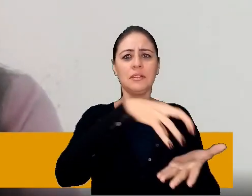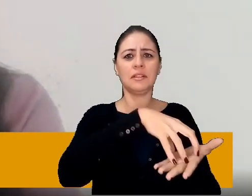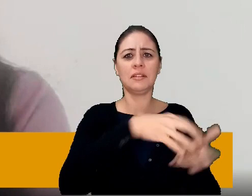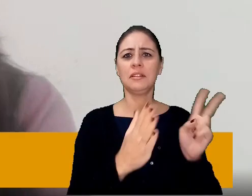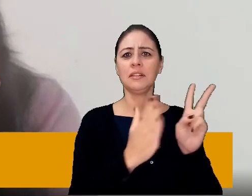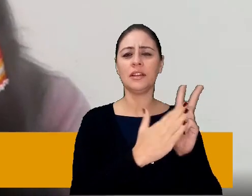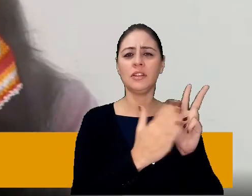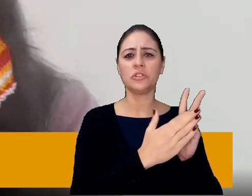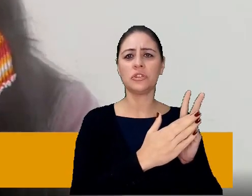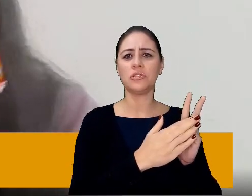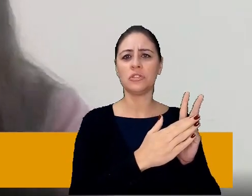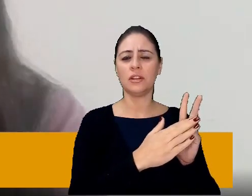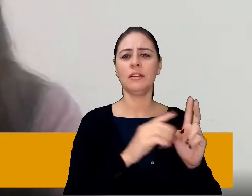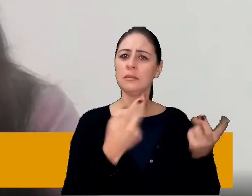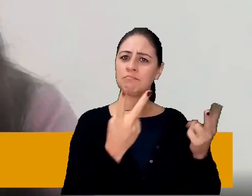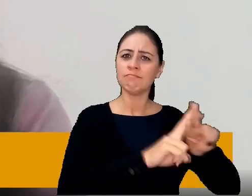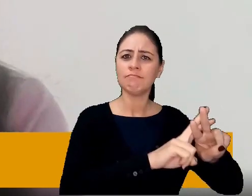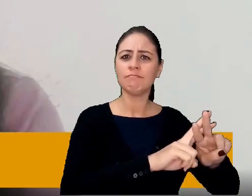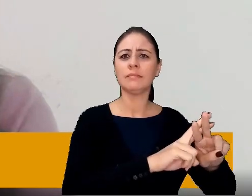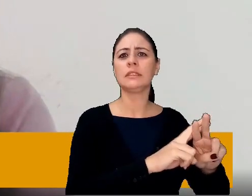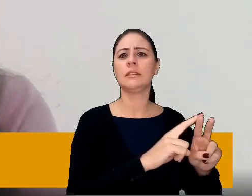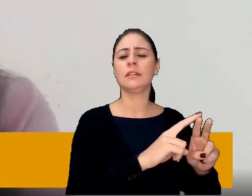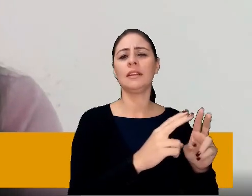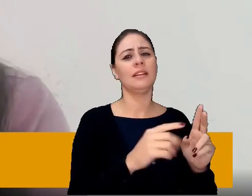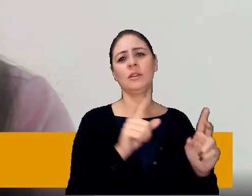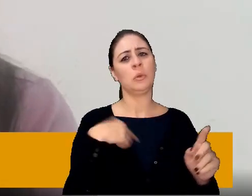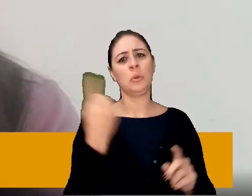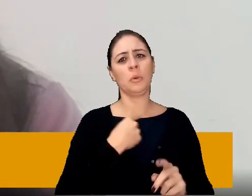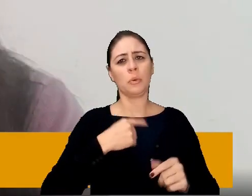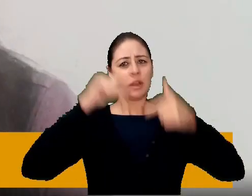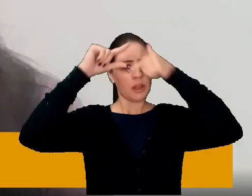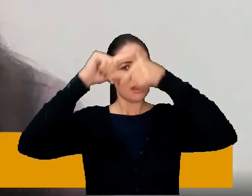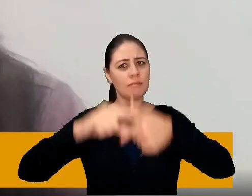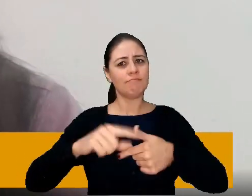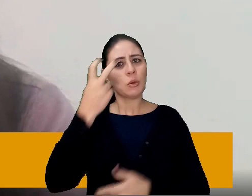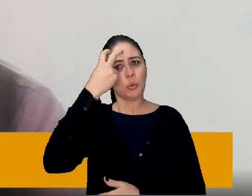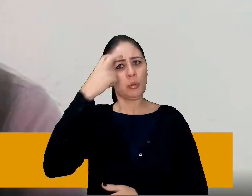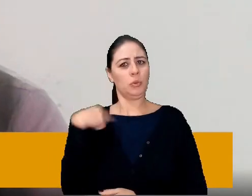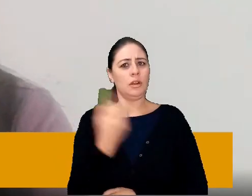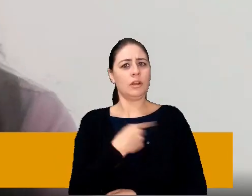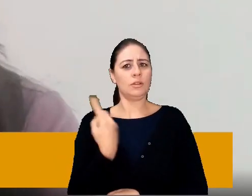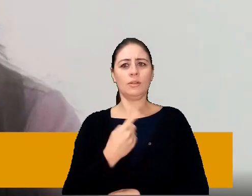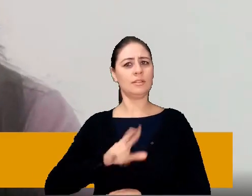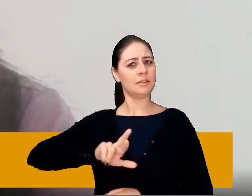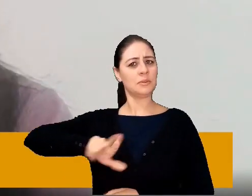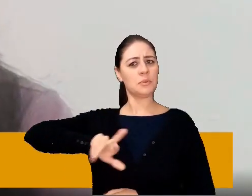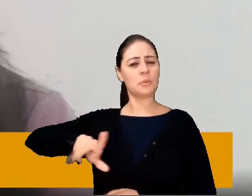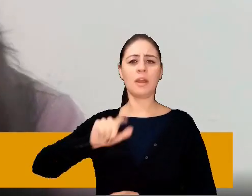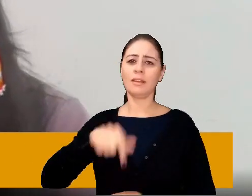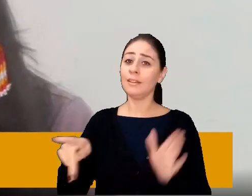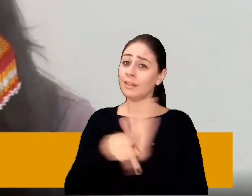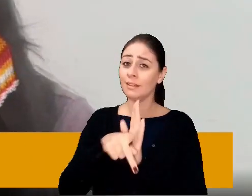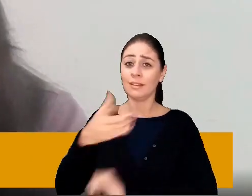indígenas, para poder conter aquele povo, se fazia cadeias dentro. Então, isso não é herança da nossa cultura, isso não é cultural, isso